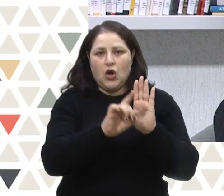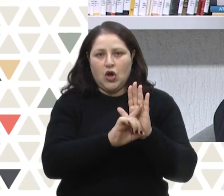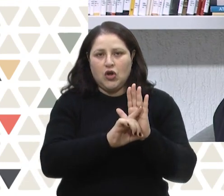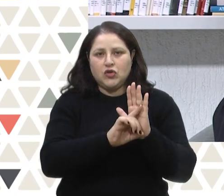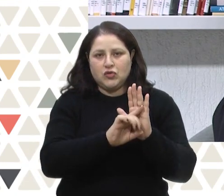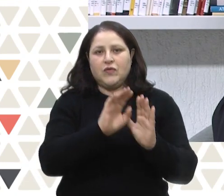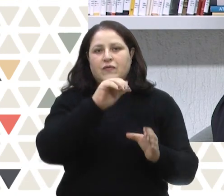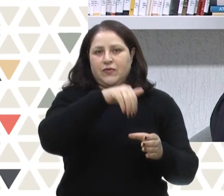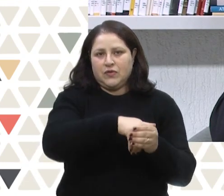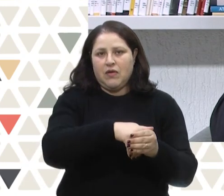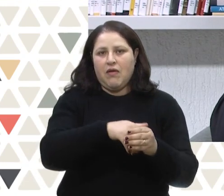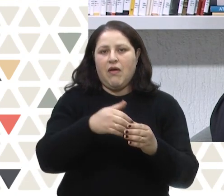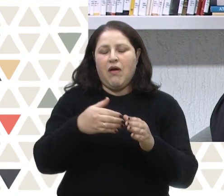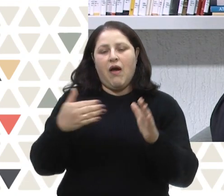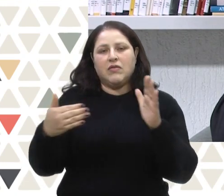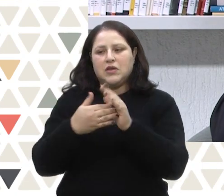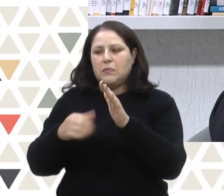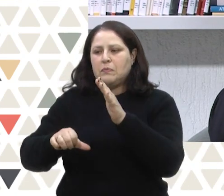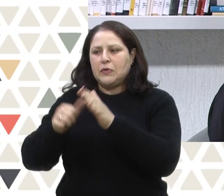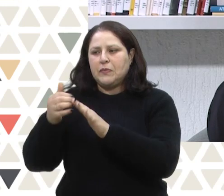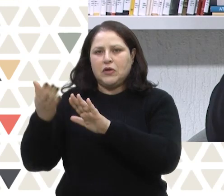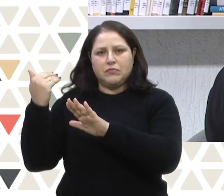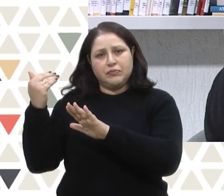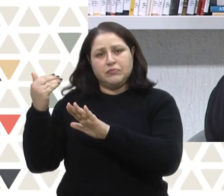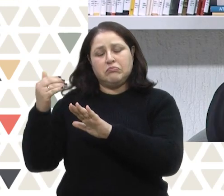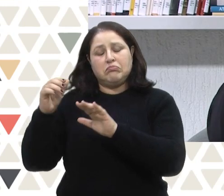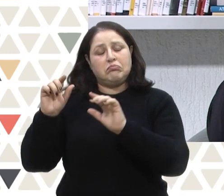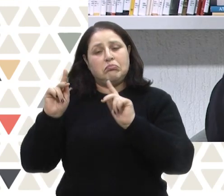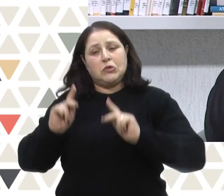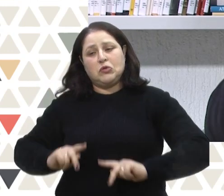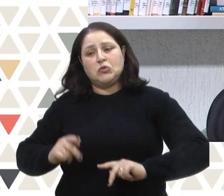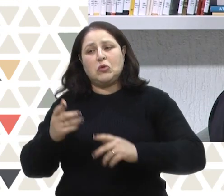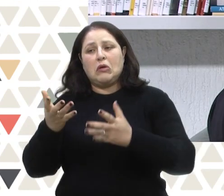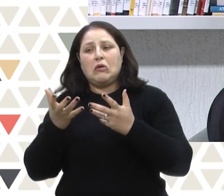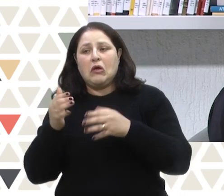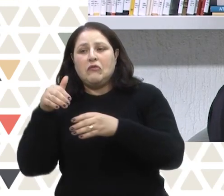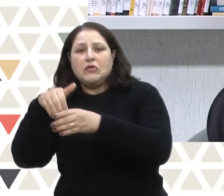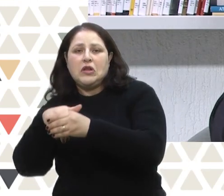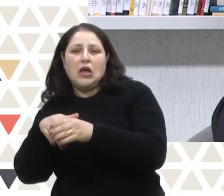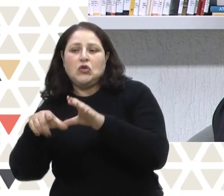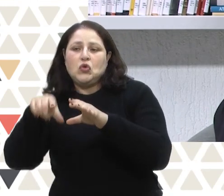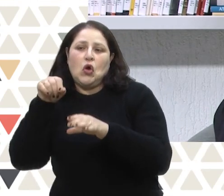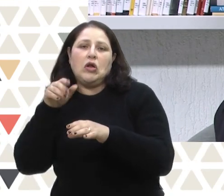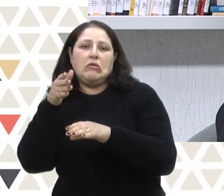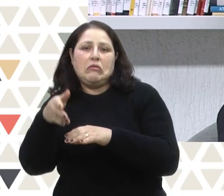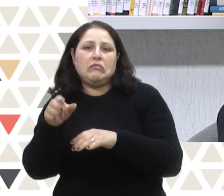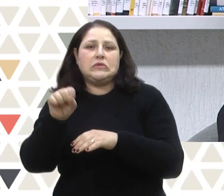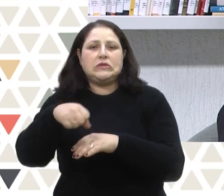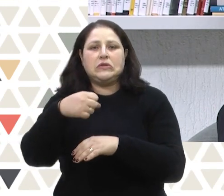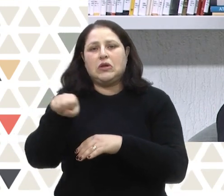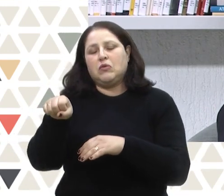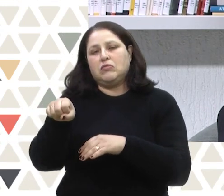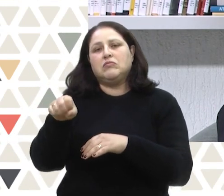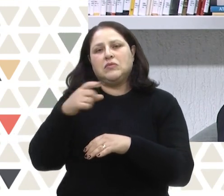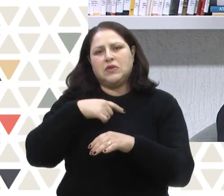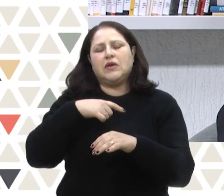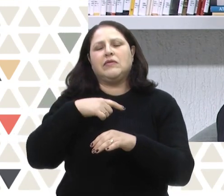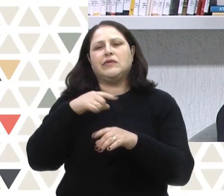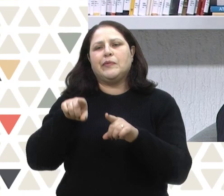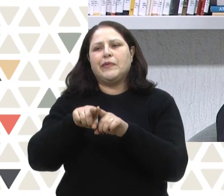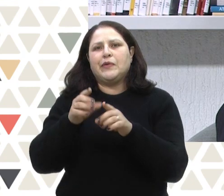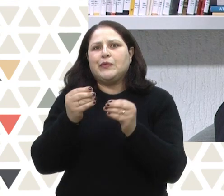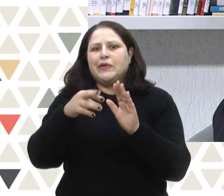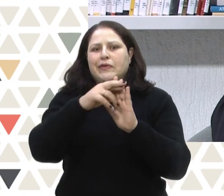Código Eleitoral, o voto era facultativo e uma série de regras que impediam, inclusive, a participação de um grande número de cidadãos